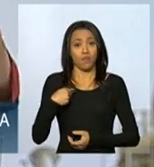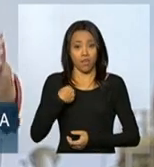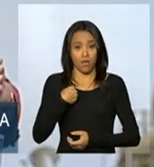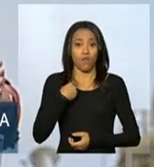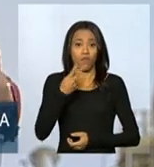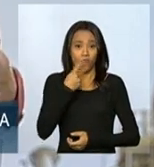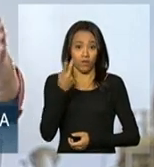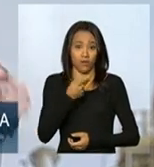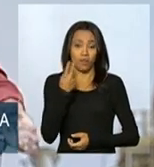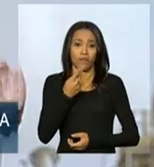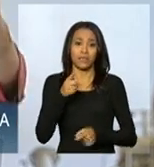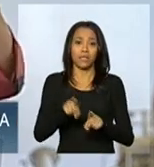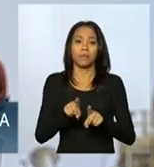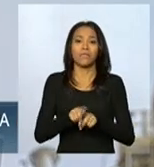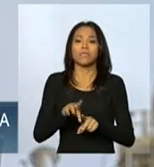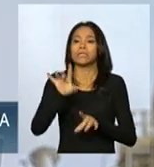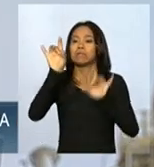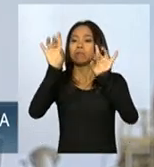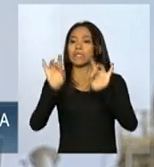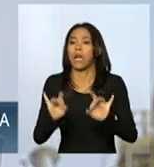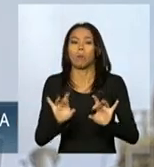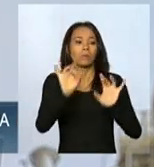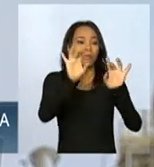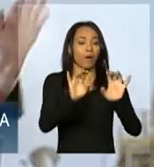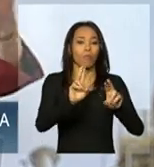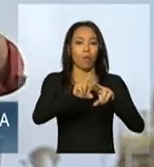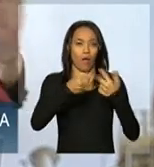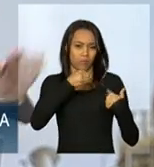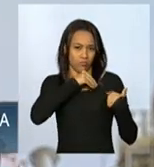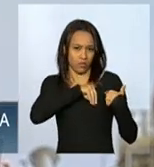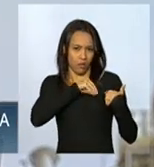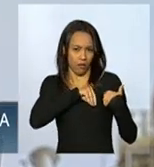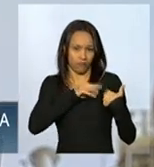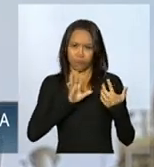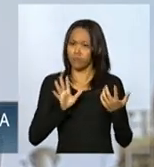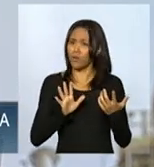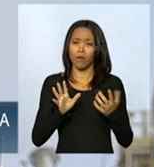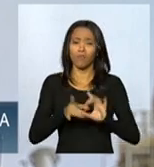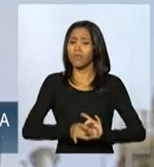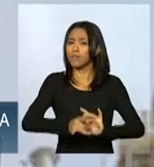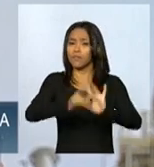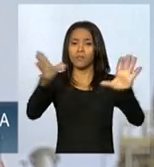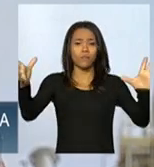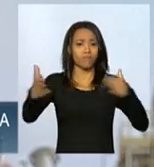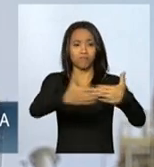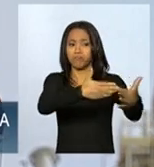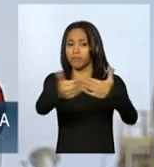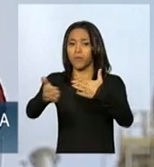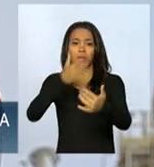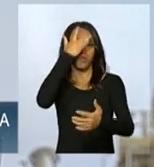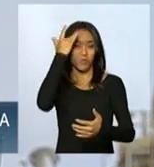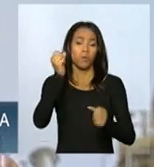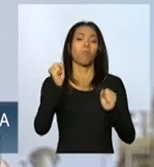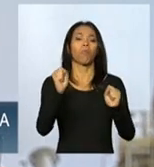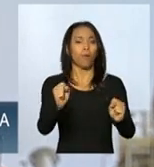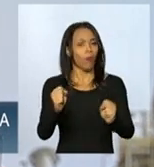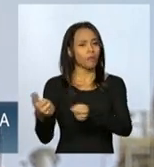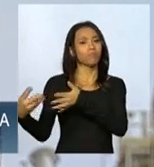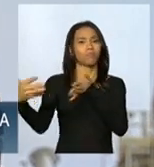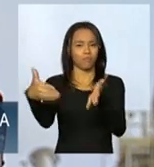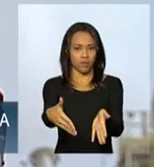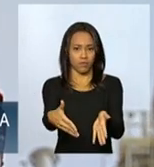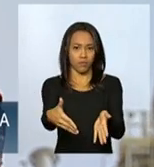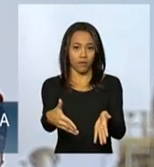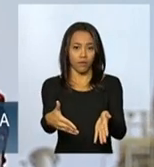assim, privilégio por conta da renda. Todo mundo pode participar. E isso